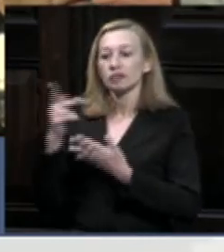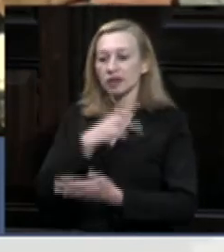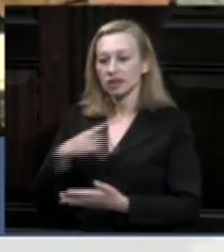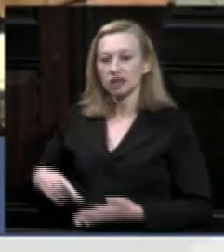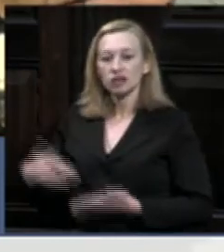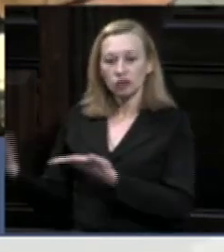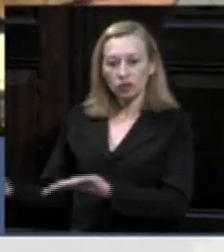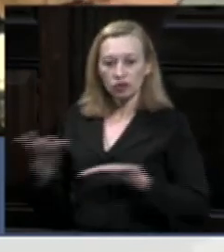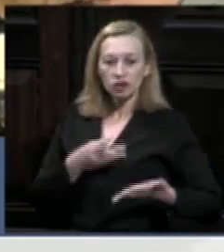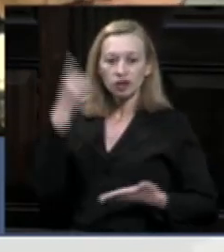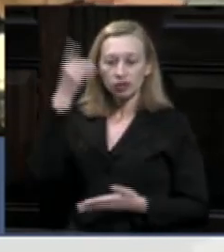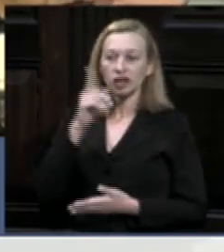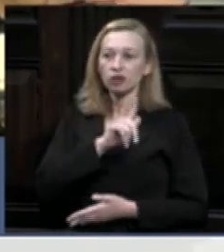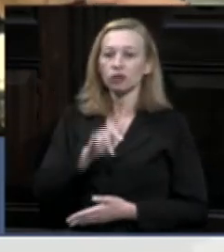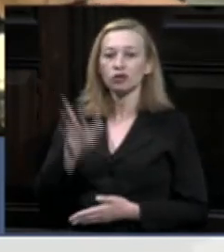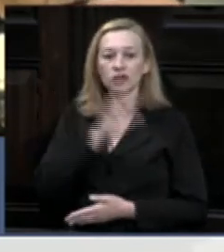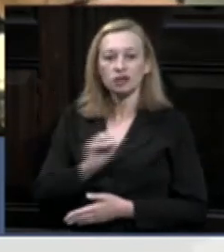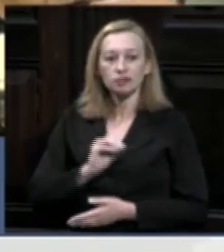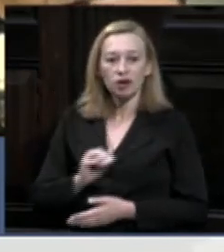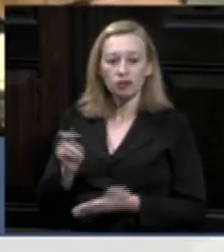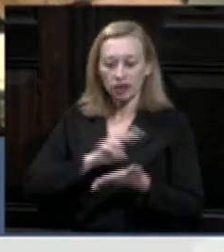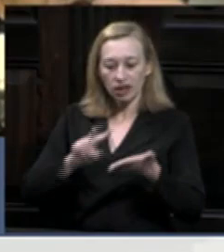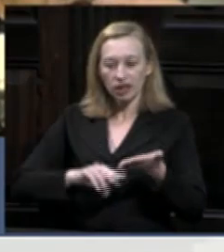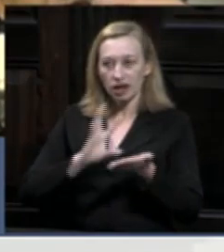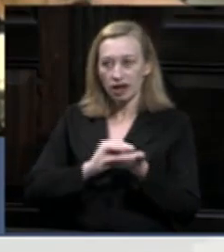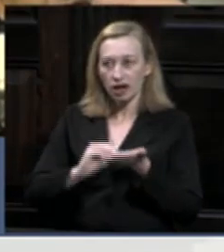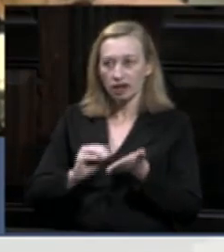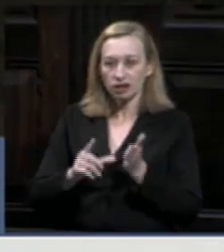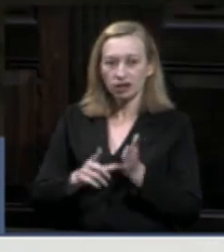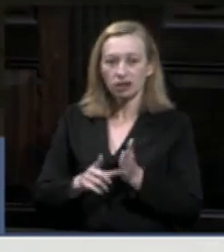paulo fazer a leitura da ata da sessão anterior